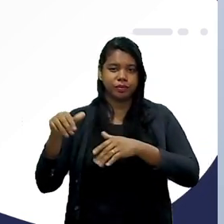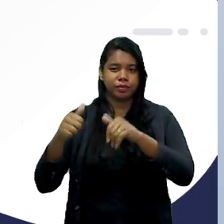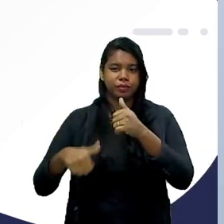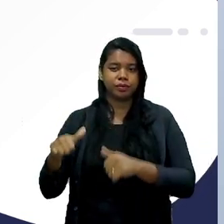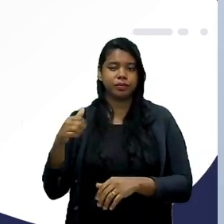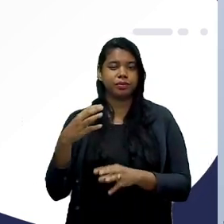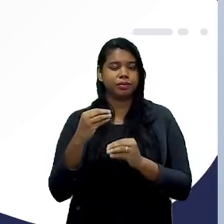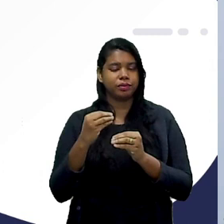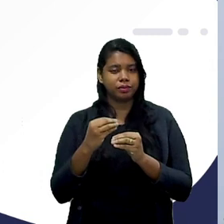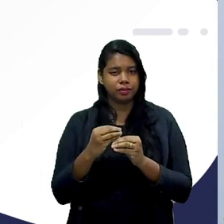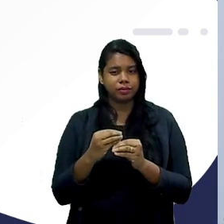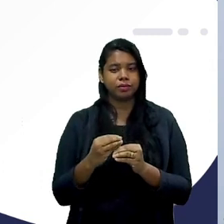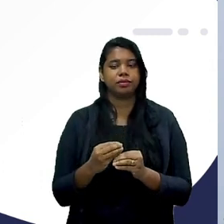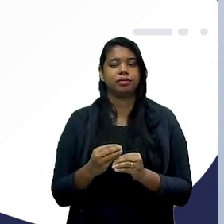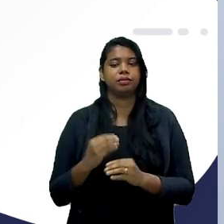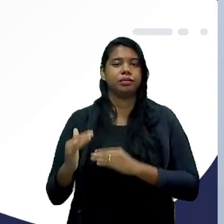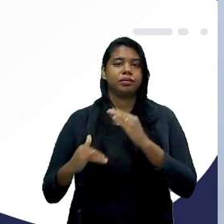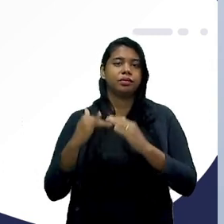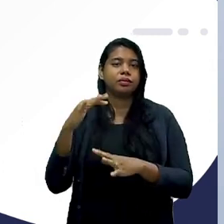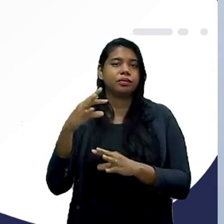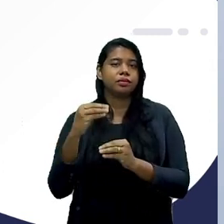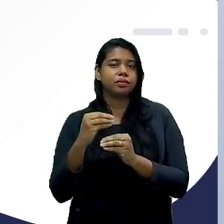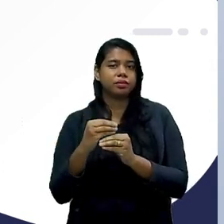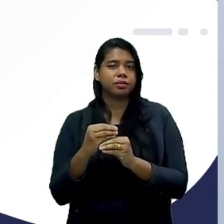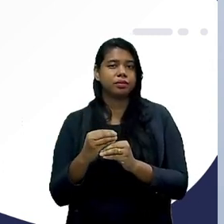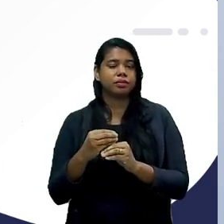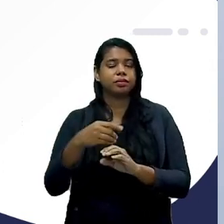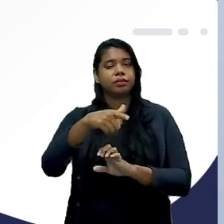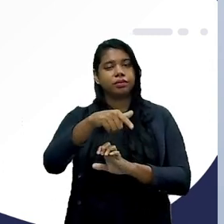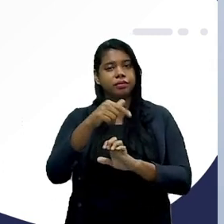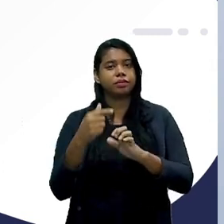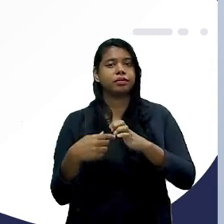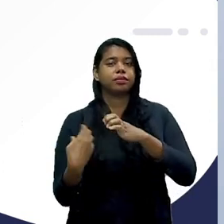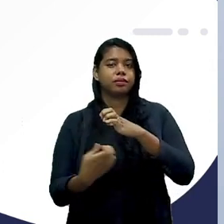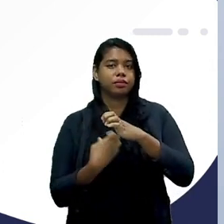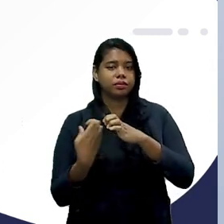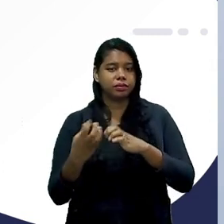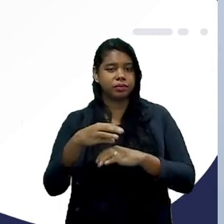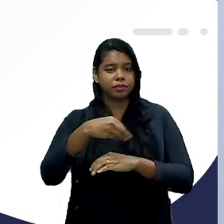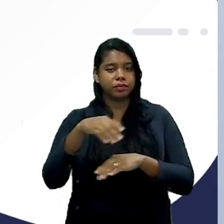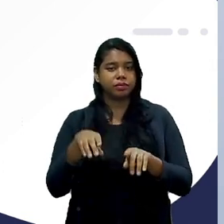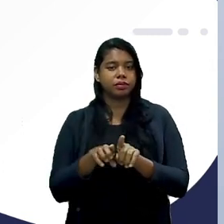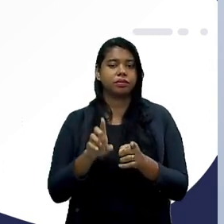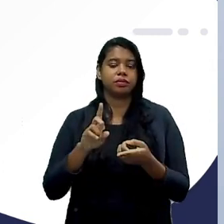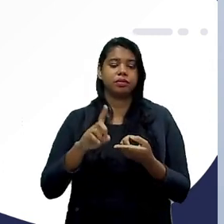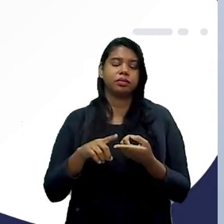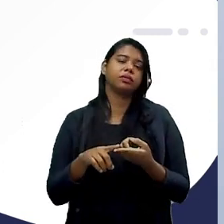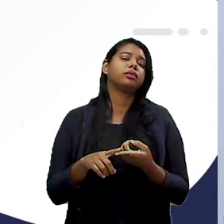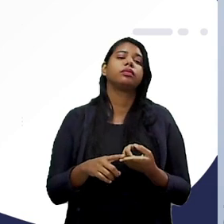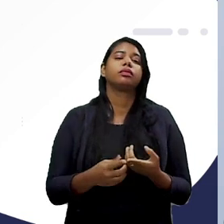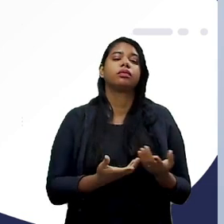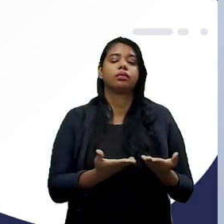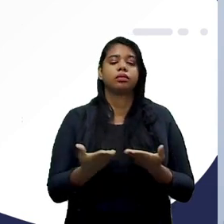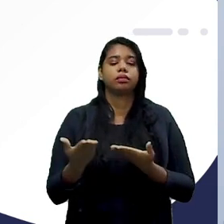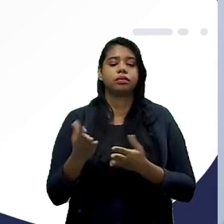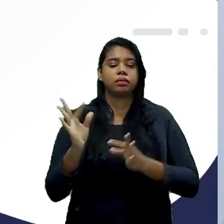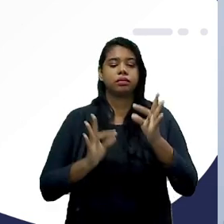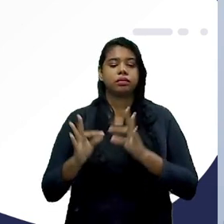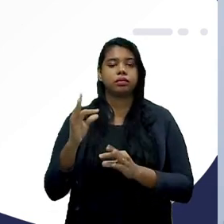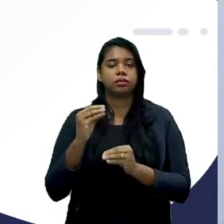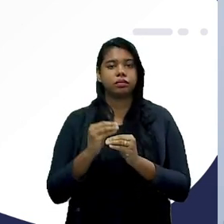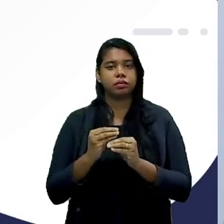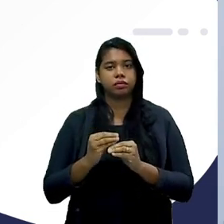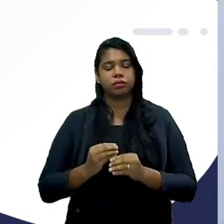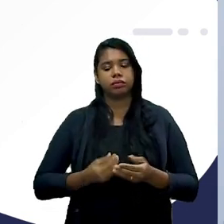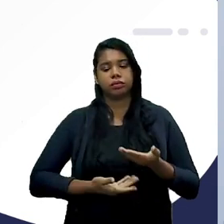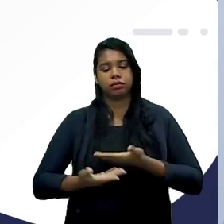processo, as atividades são desenvolvidas para que a empresa possa prestar o seu serviço e para o mercado saem bens e